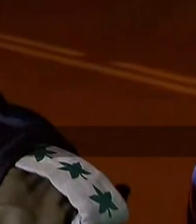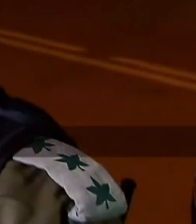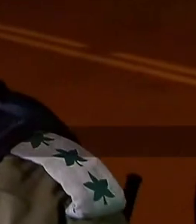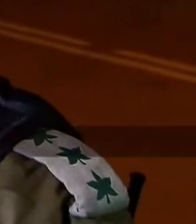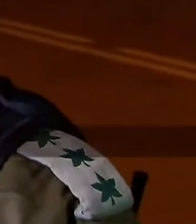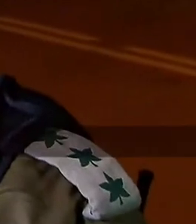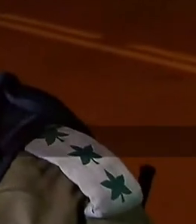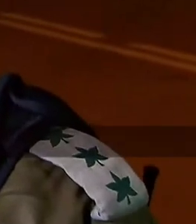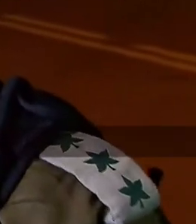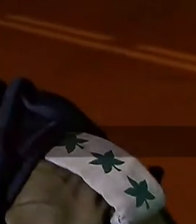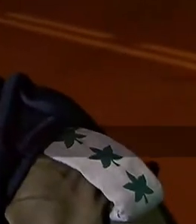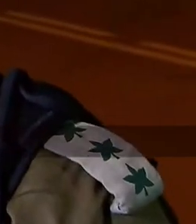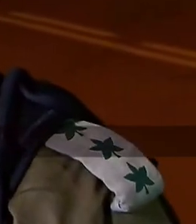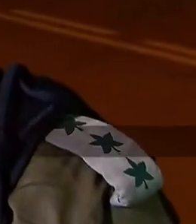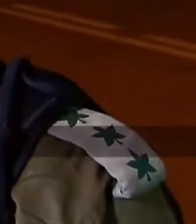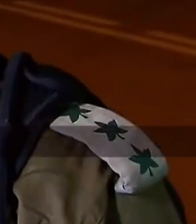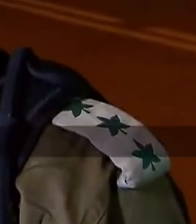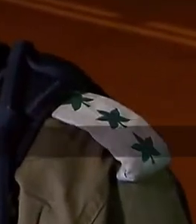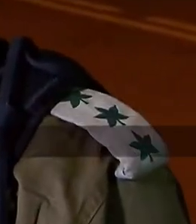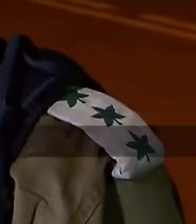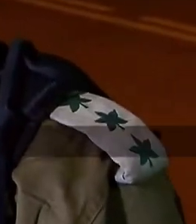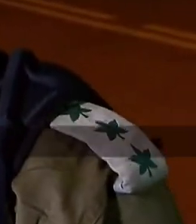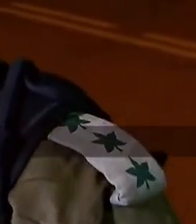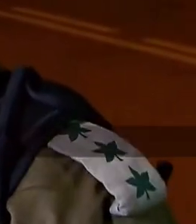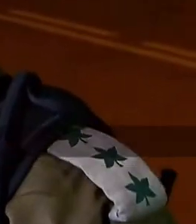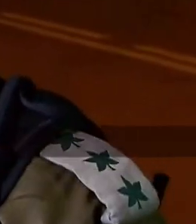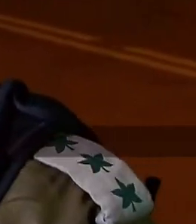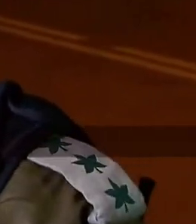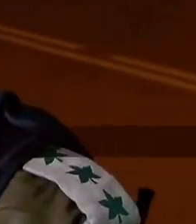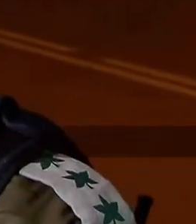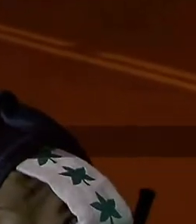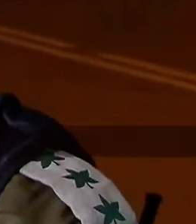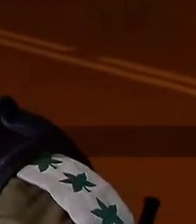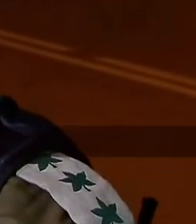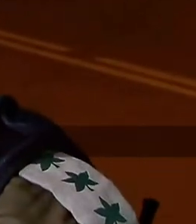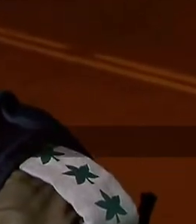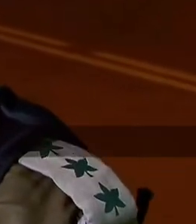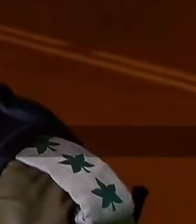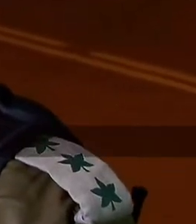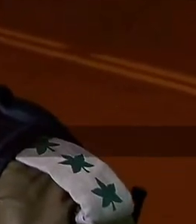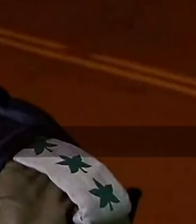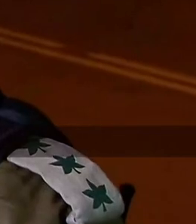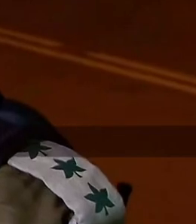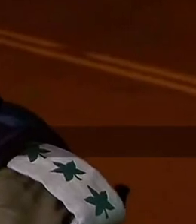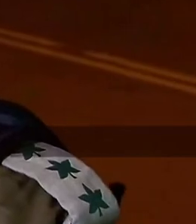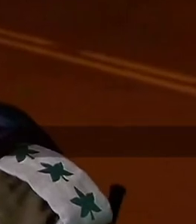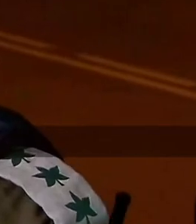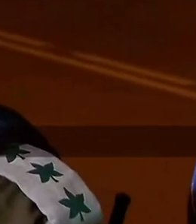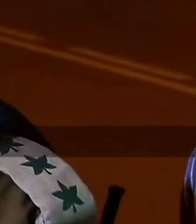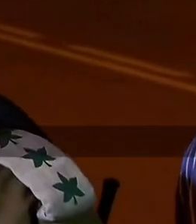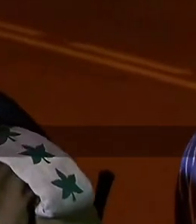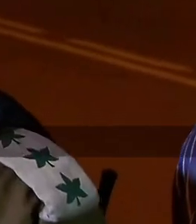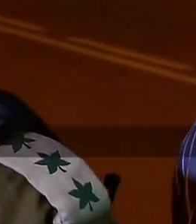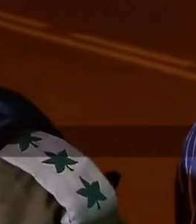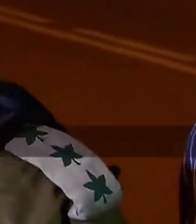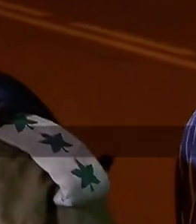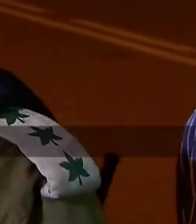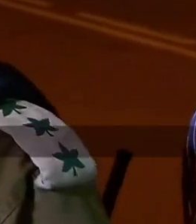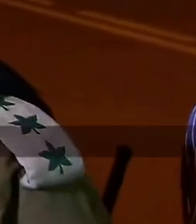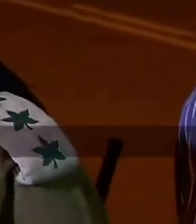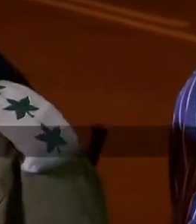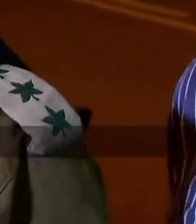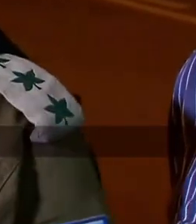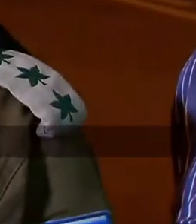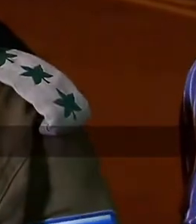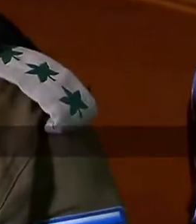for 3 days. We hope with you, with the Brazilian people, to